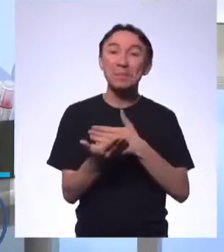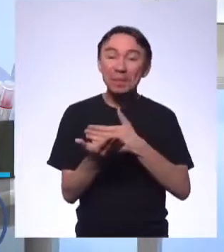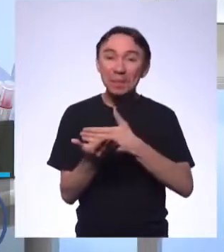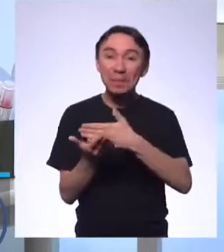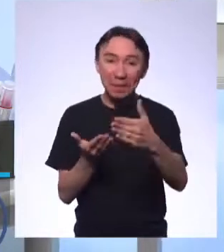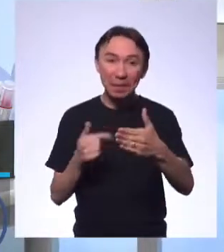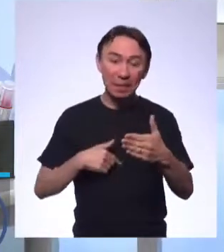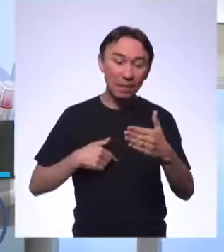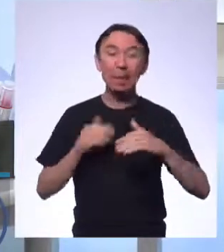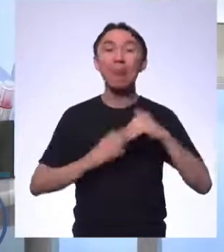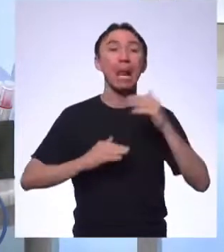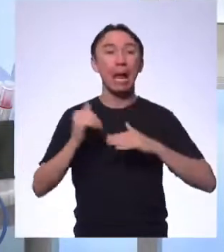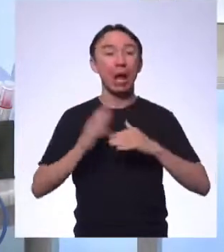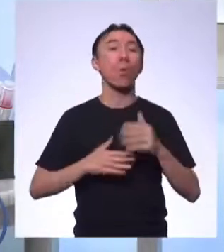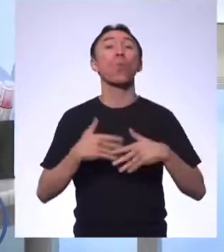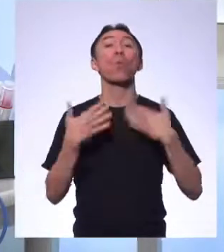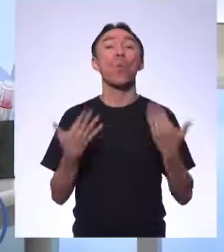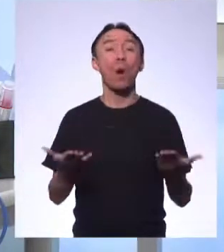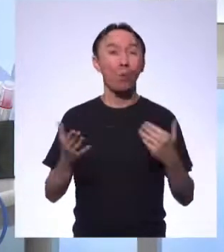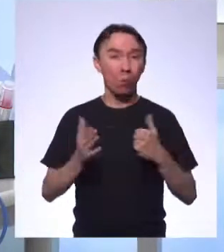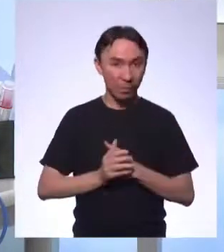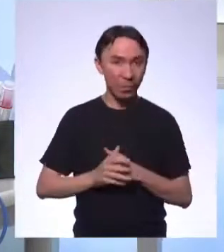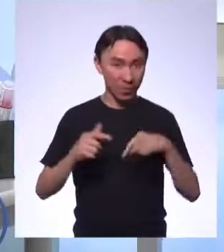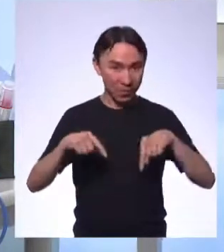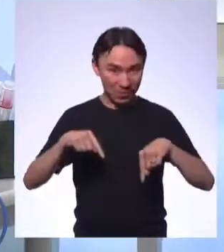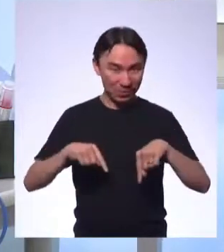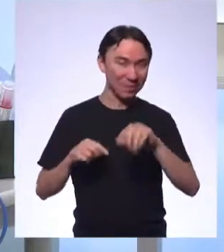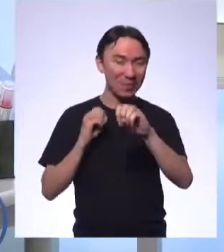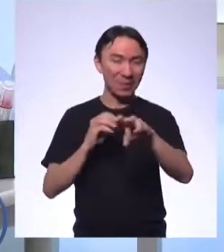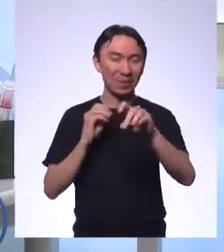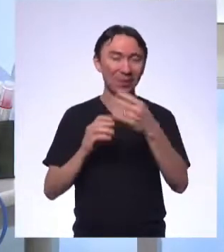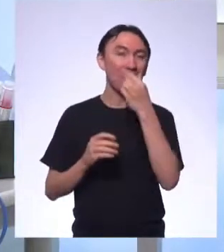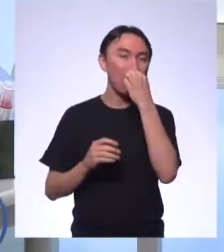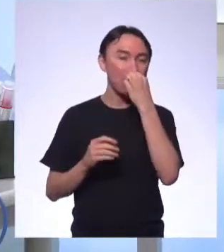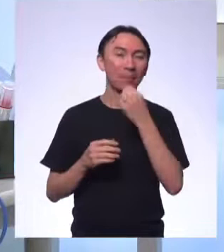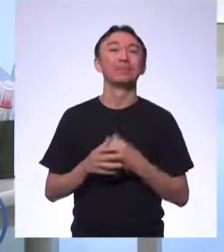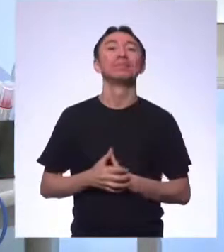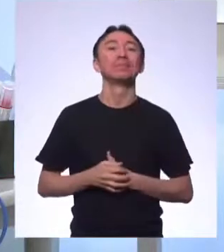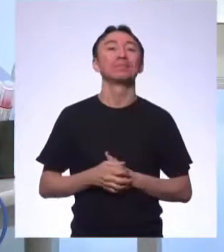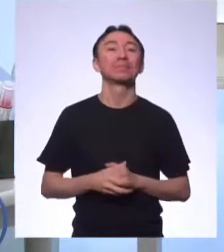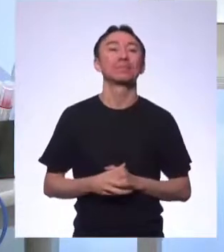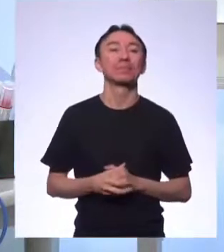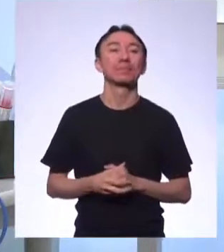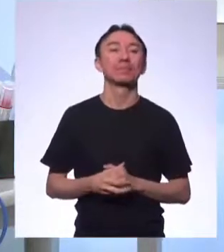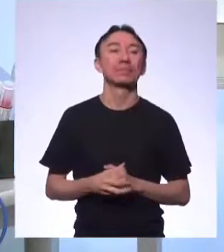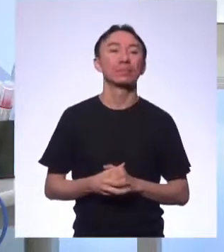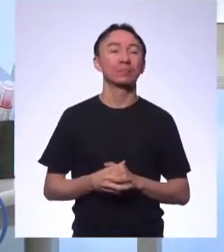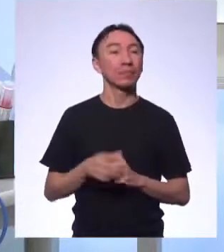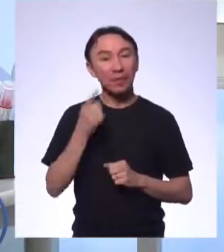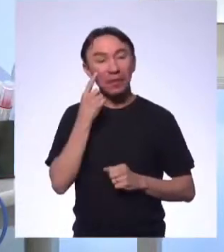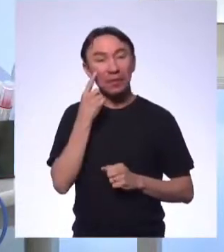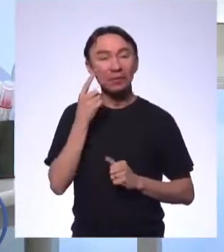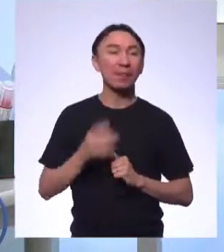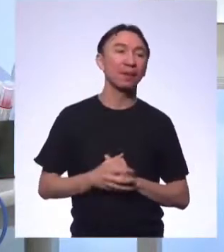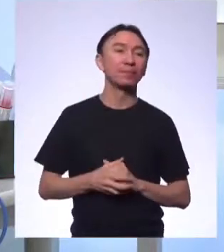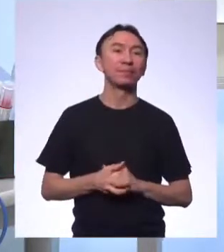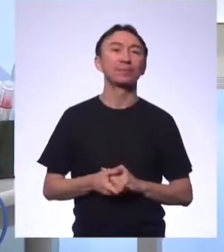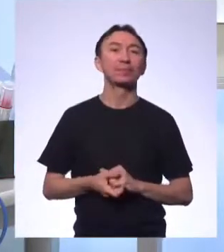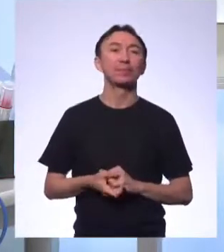nossa habilidade, né? Vamos ver que habilidade a gente já vai trabalhar na aula de hoje. Olha só. Vamos lá.